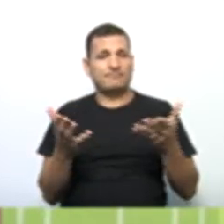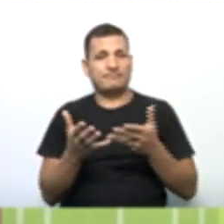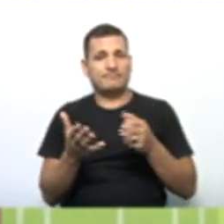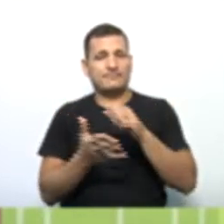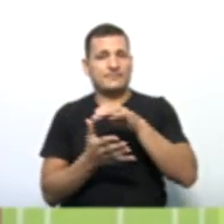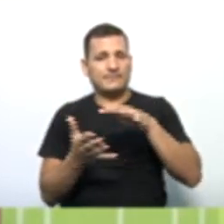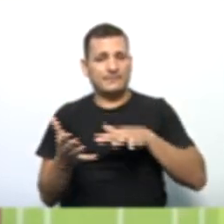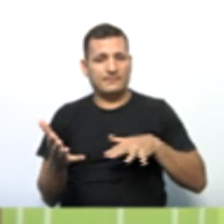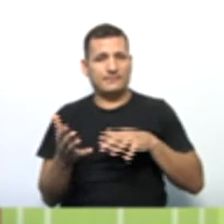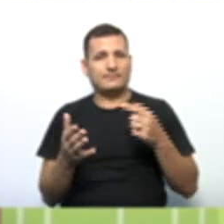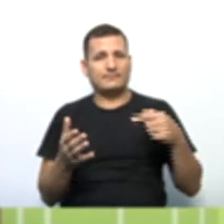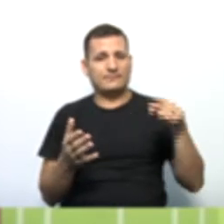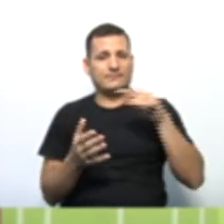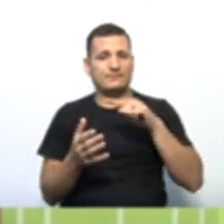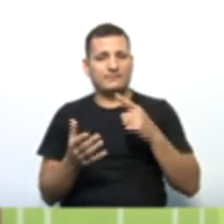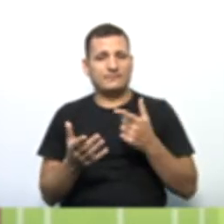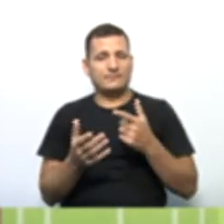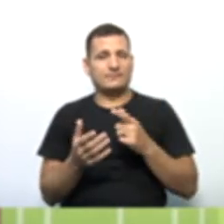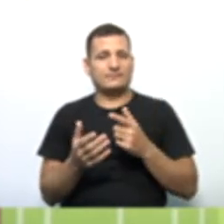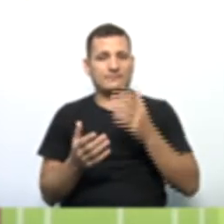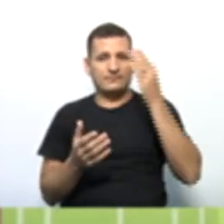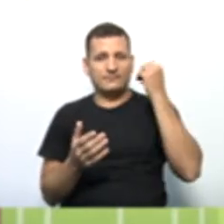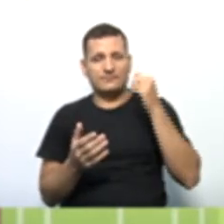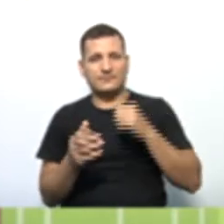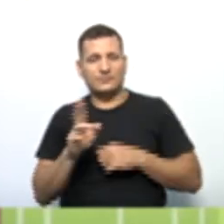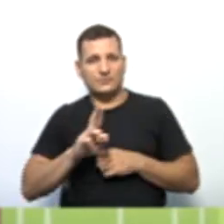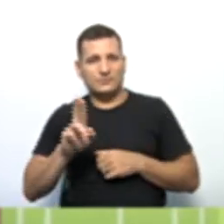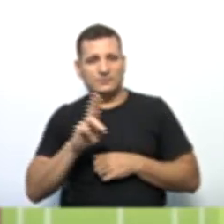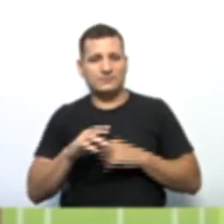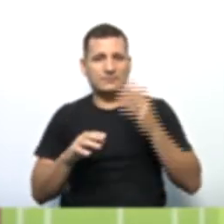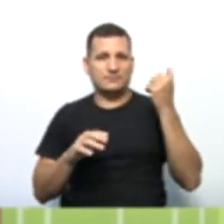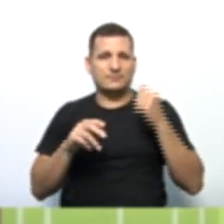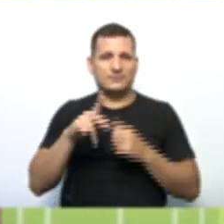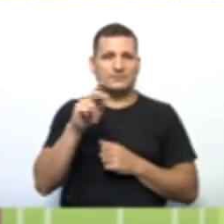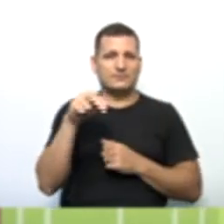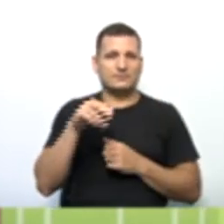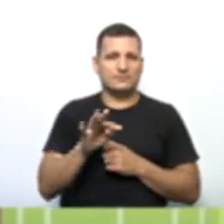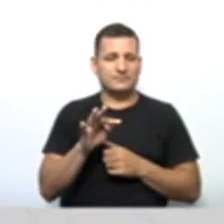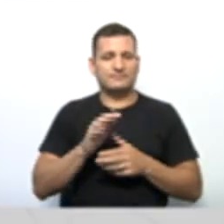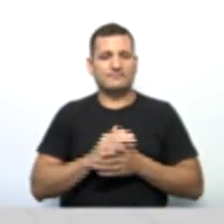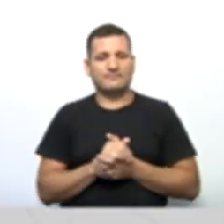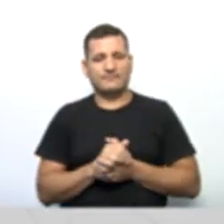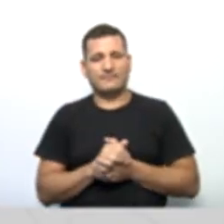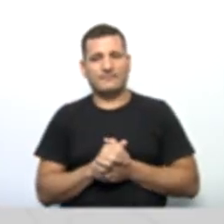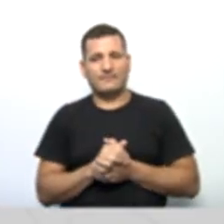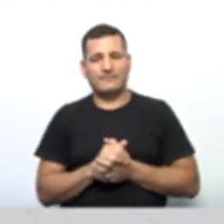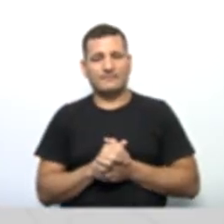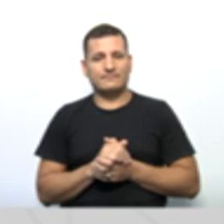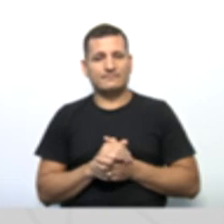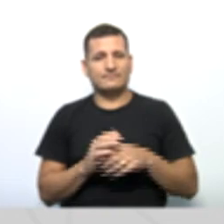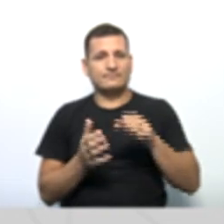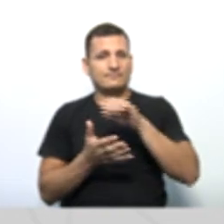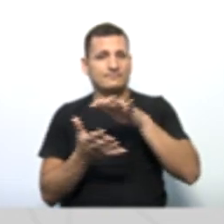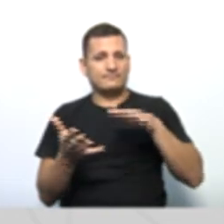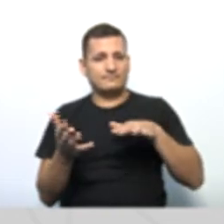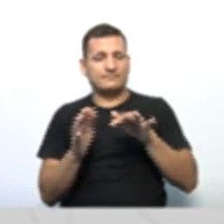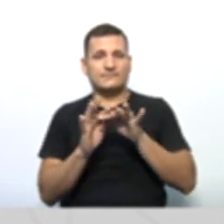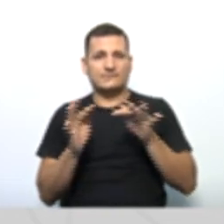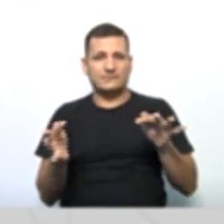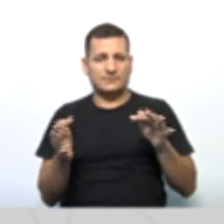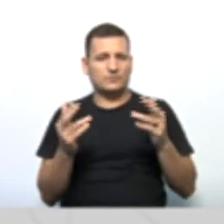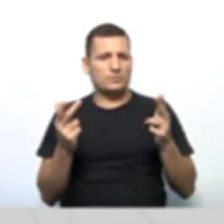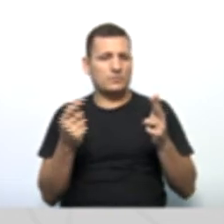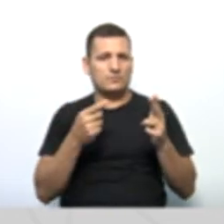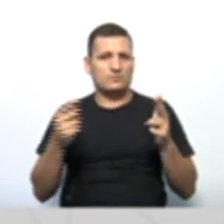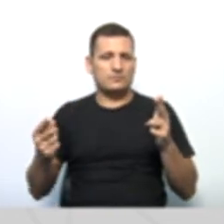muito animados, empolgados, dominando o utilitarismo e a ética kantiana. E a nossa atividade é bem simples, como a da semana